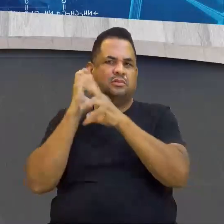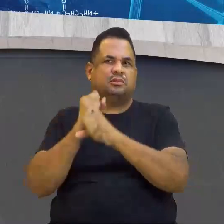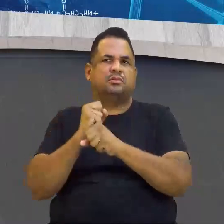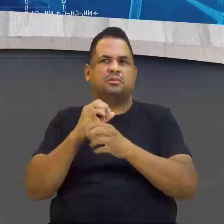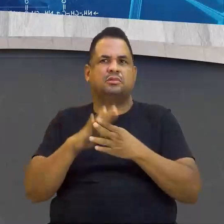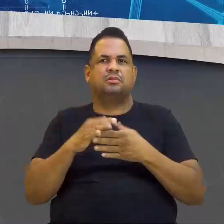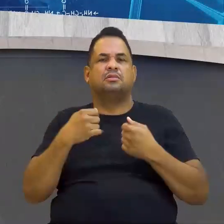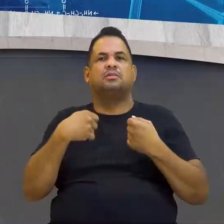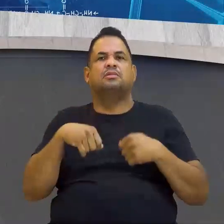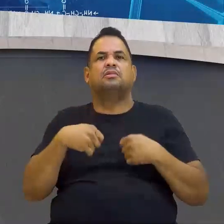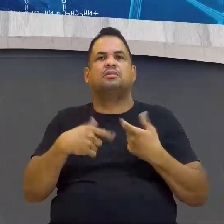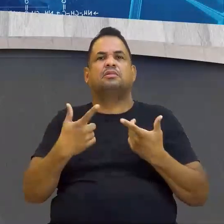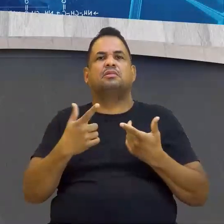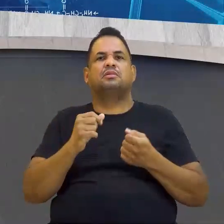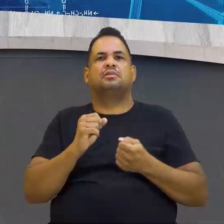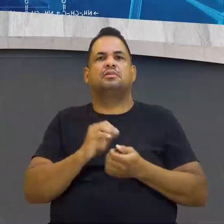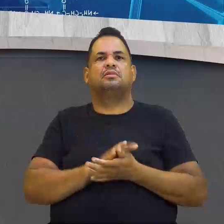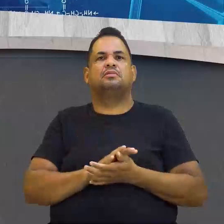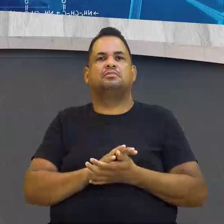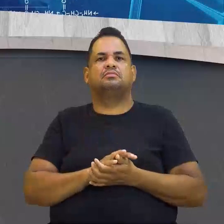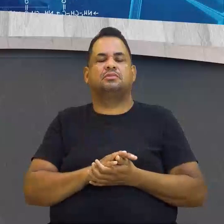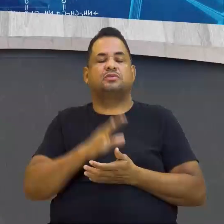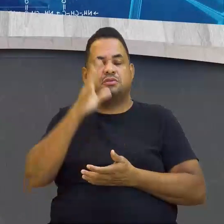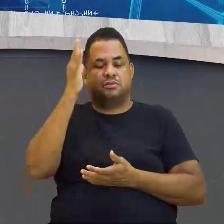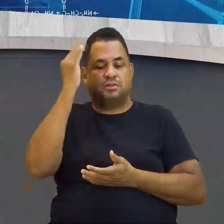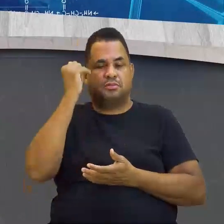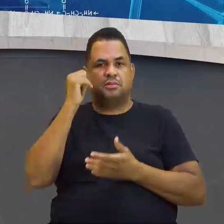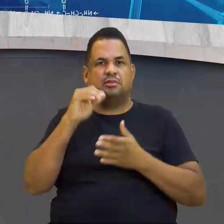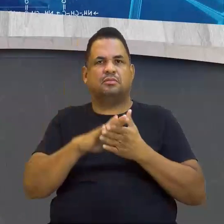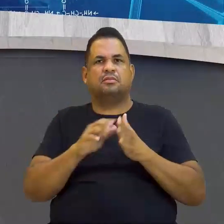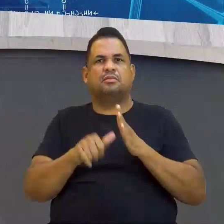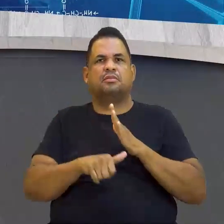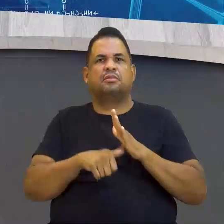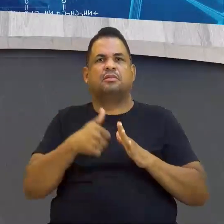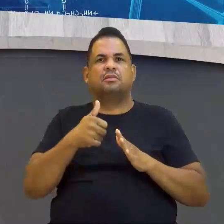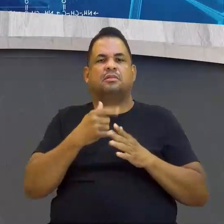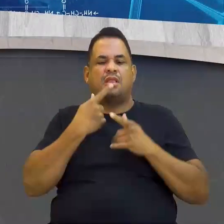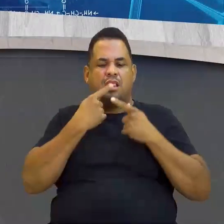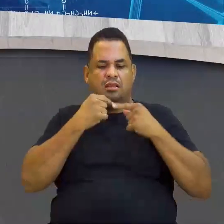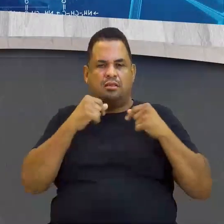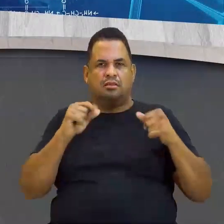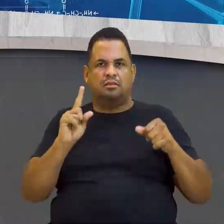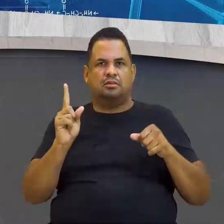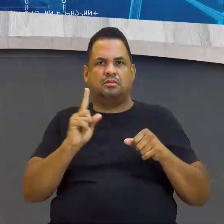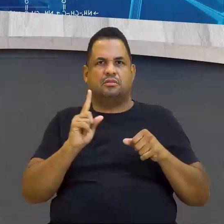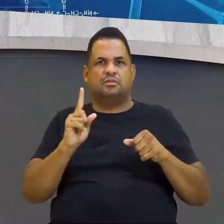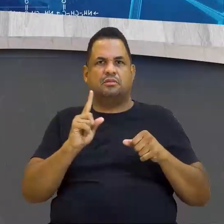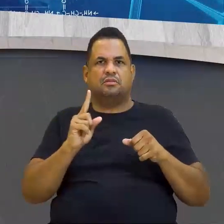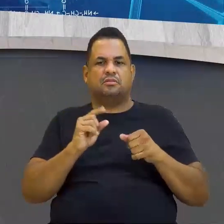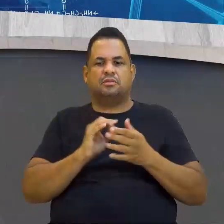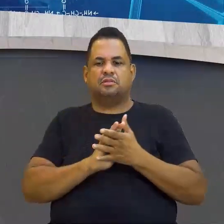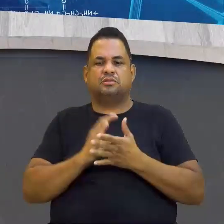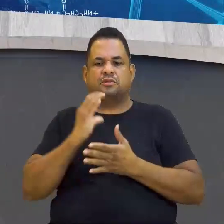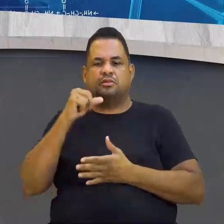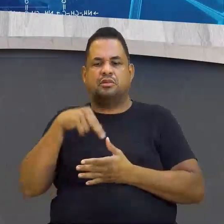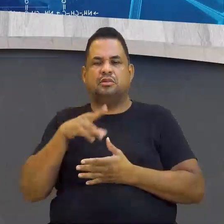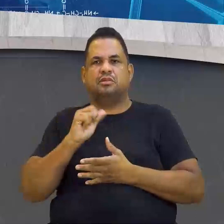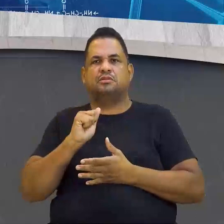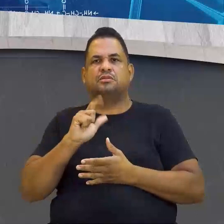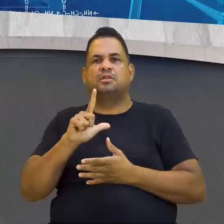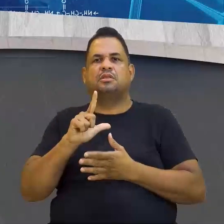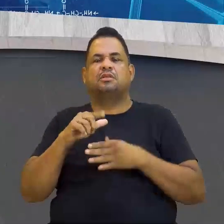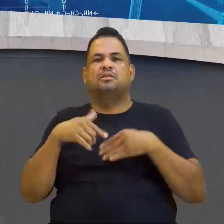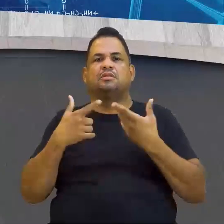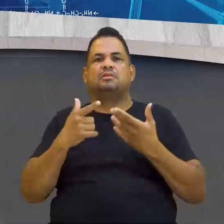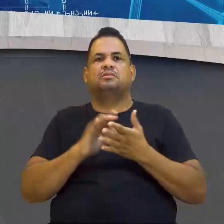que eu preciso que vocês tenham em mente? Primeiro, que sal não é só o cloreto de sódio. Ele é